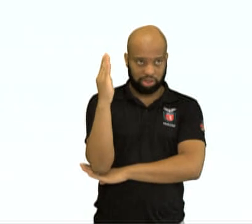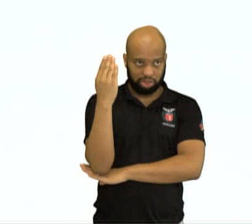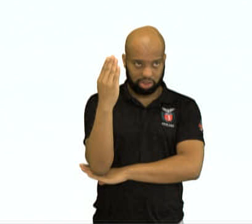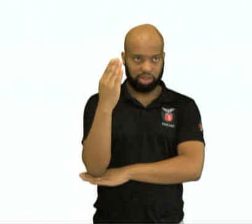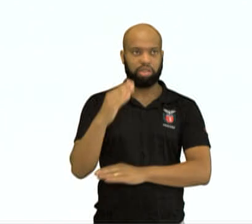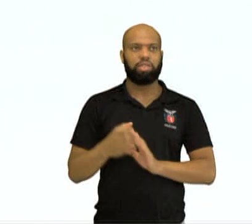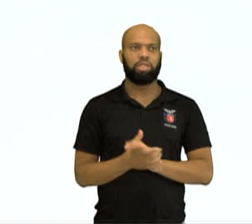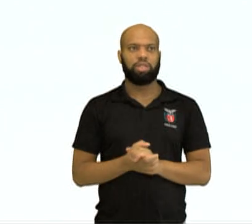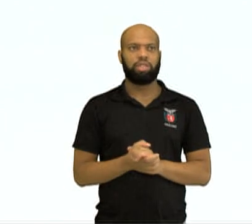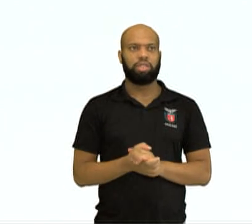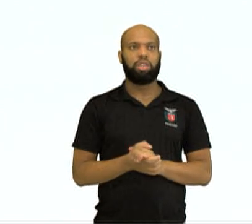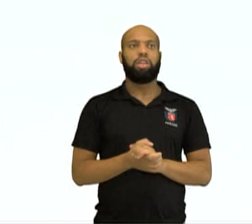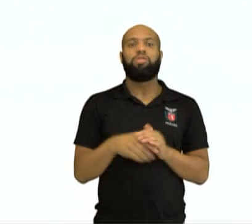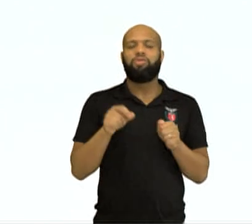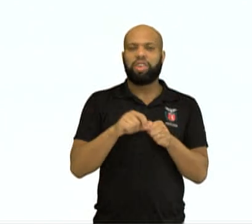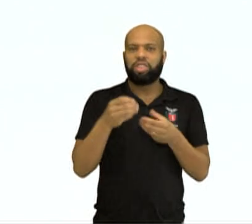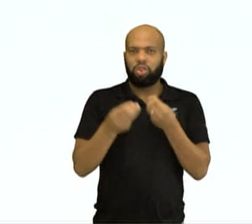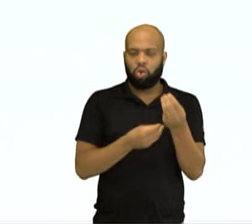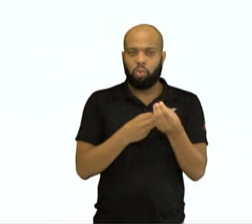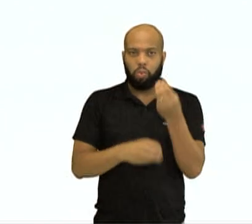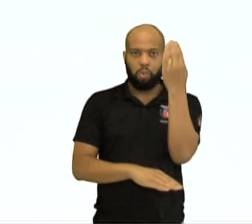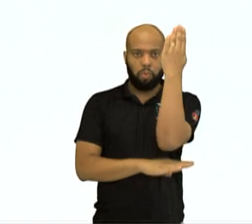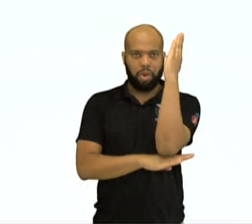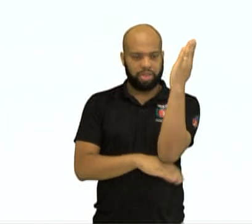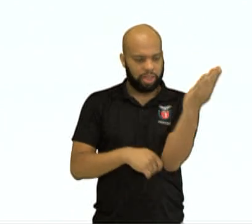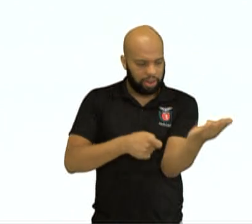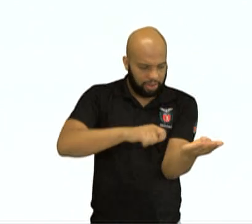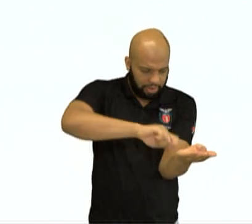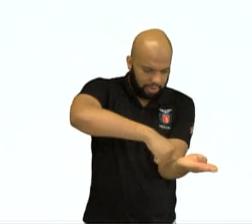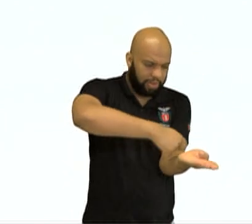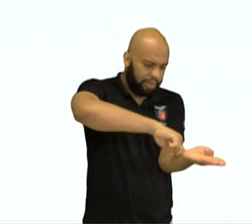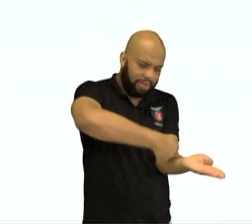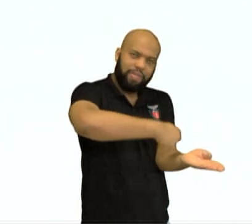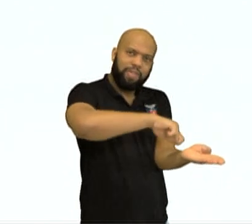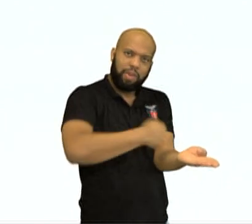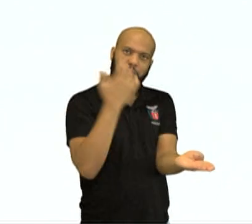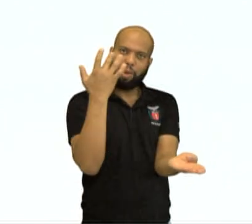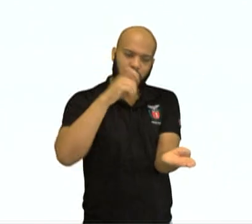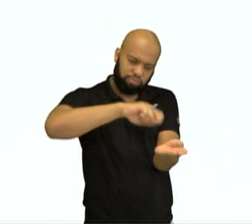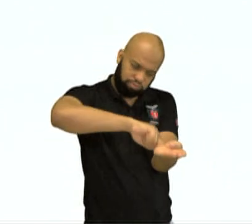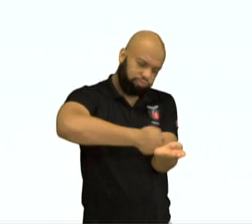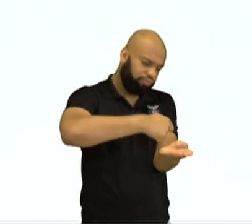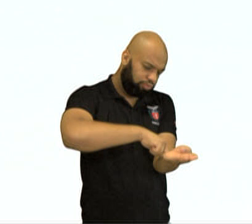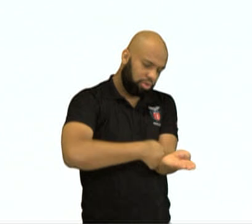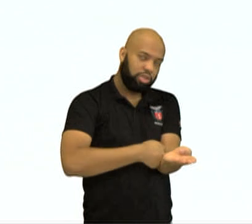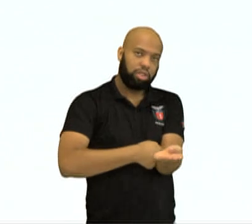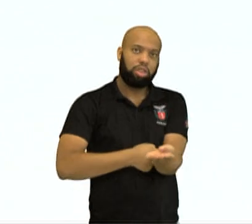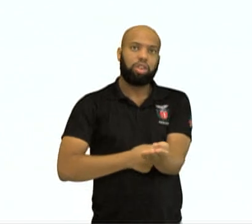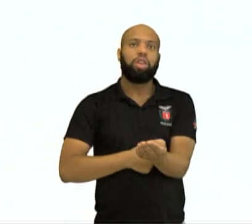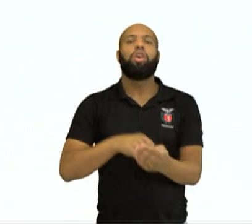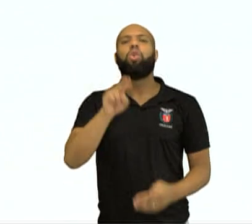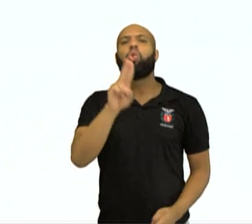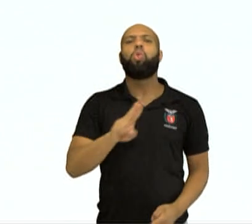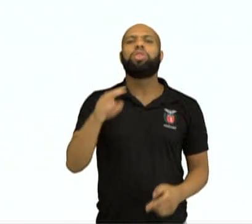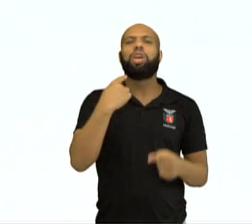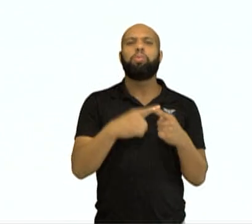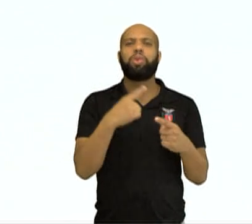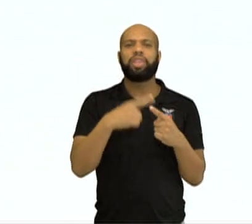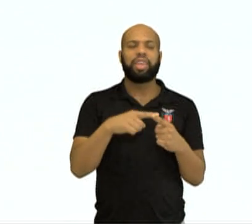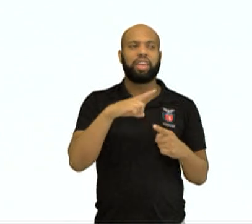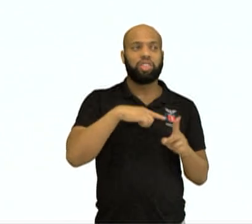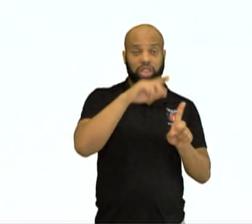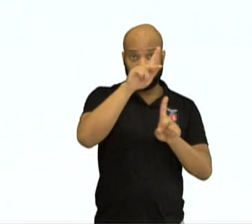entalhadas à mão. Elas serviam para troca de personagens.